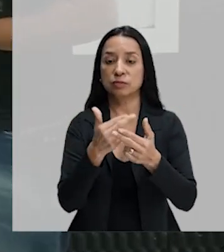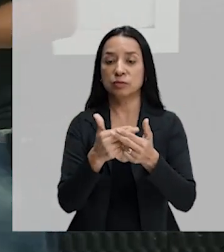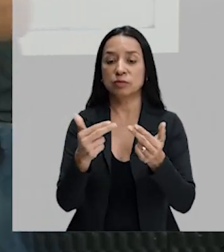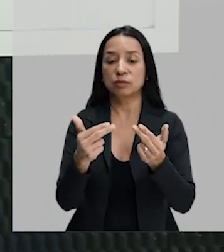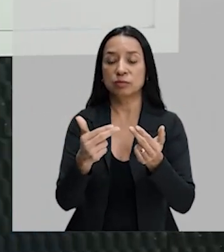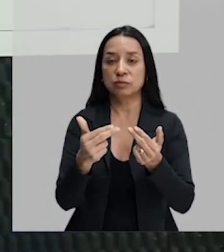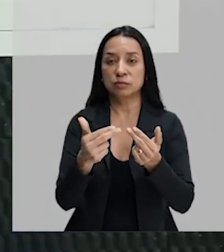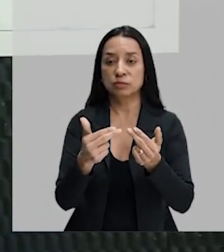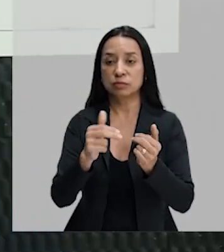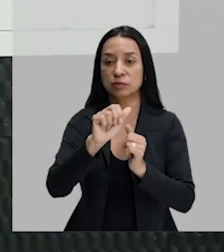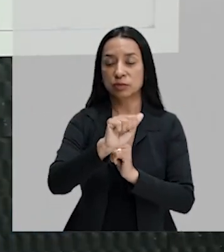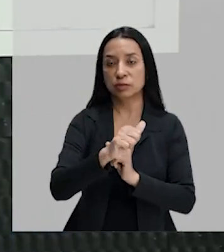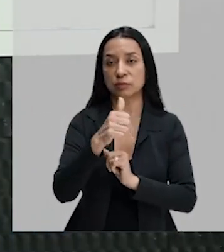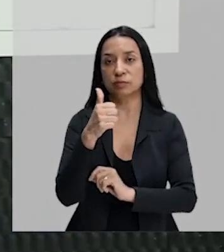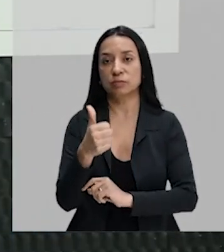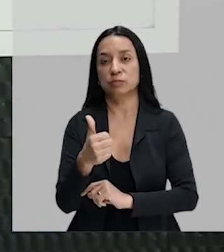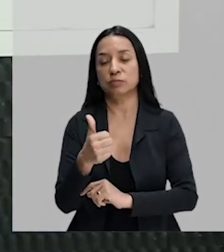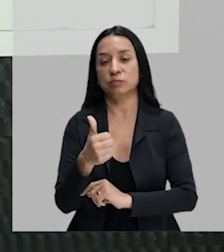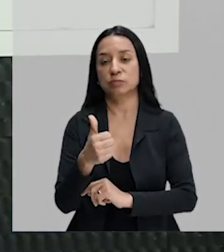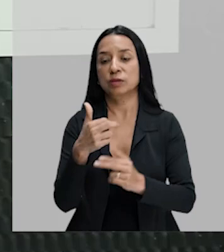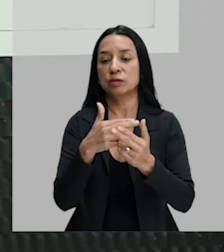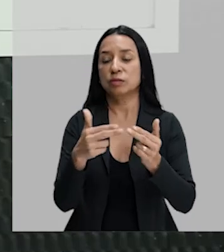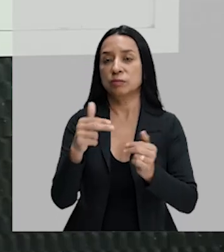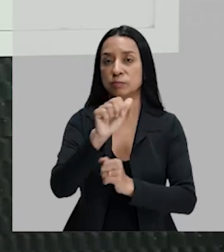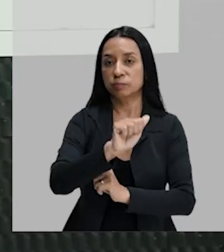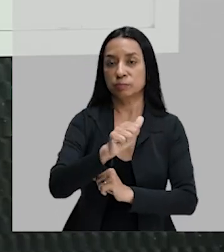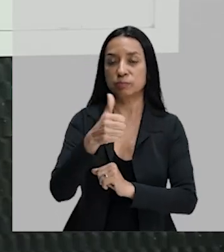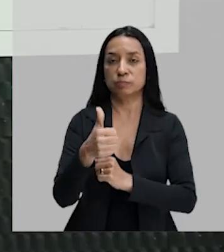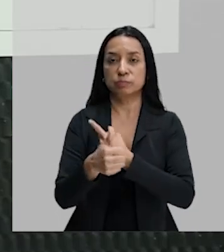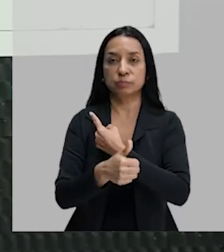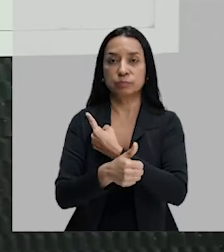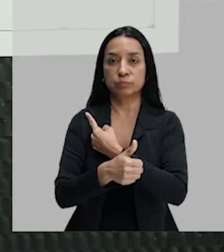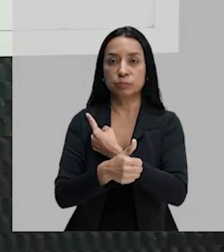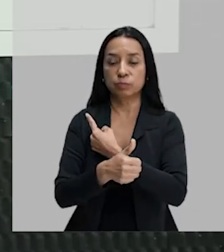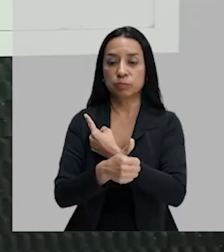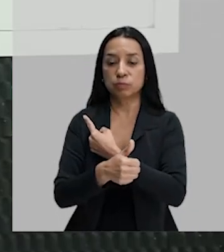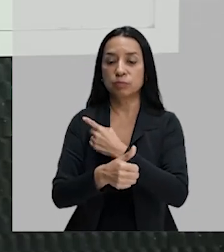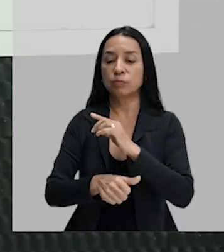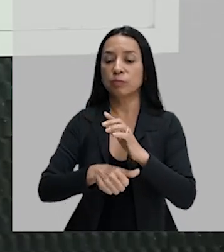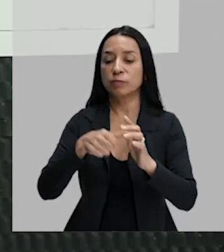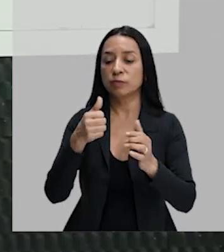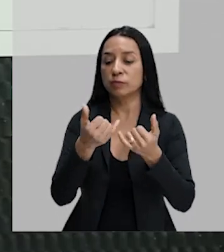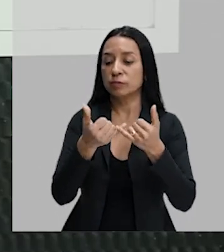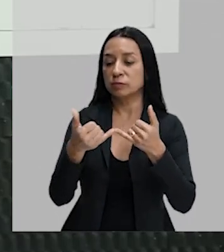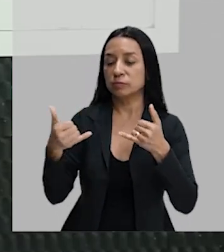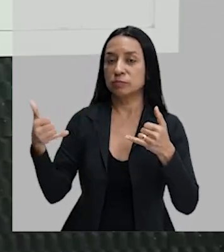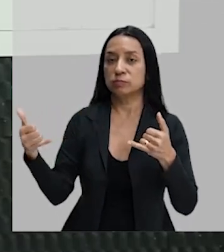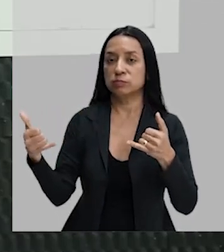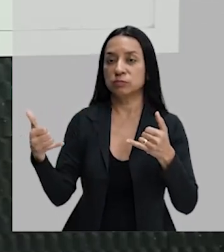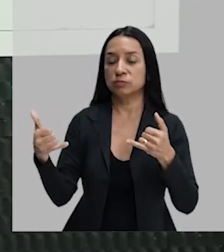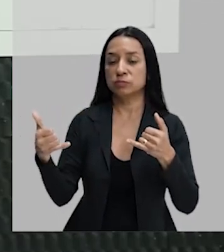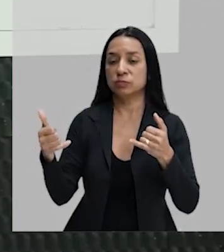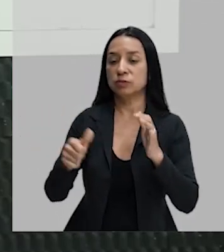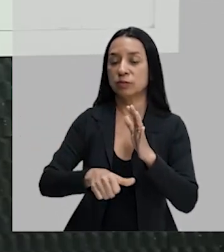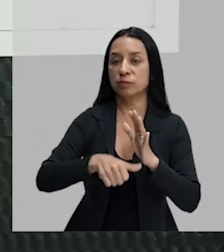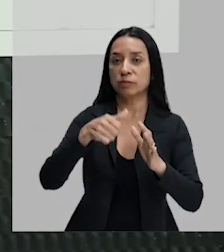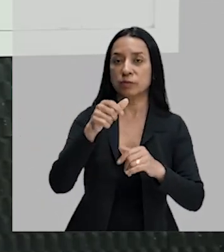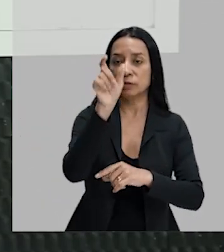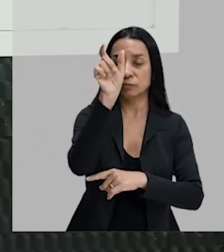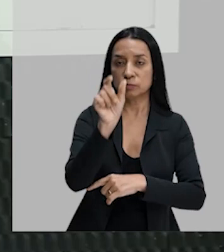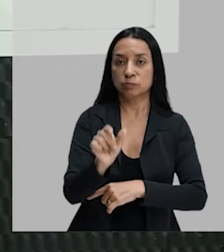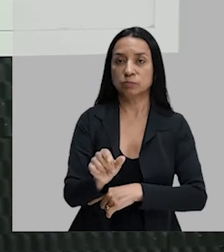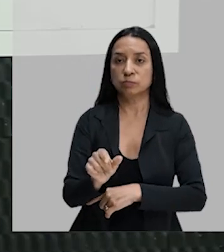elemento A1 o elemento A1 ele tá aqui ó primeira linha primeira coluna